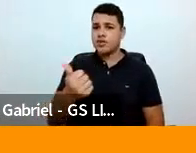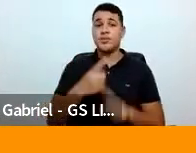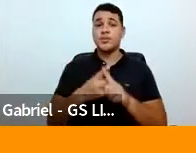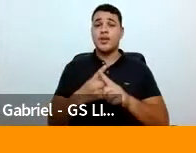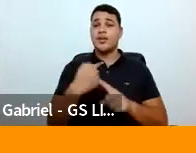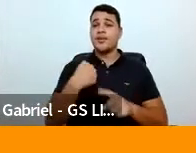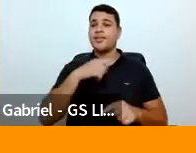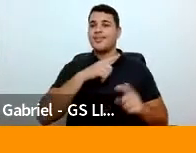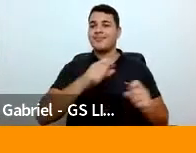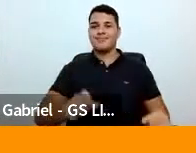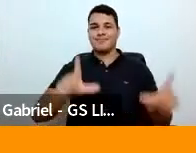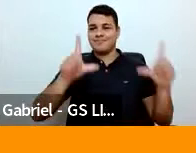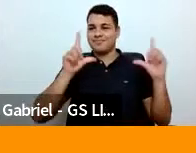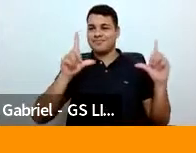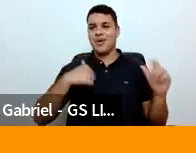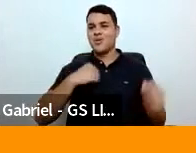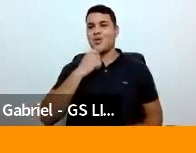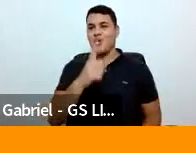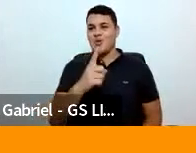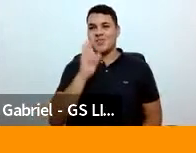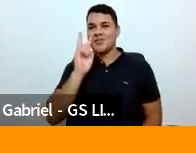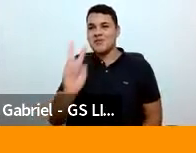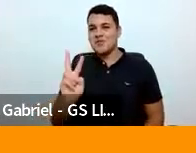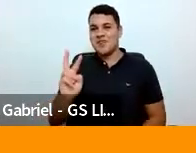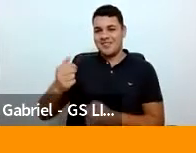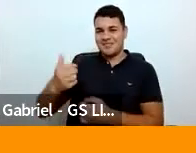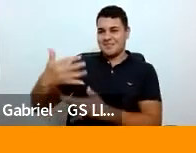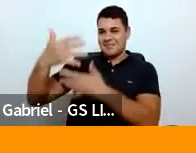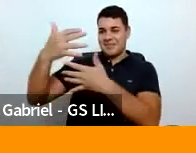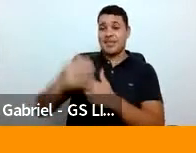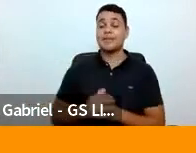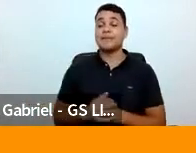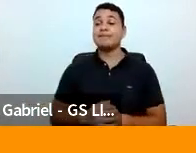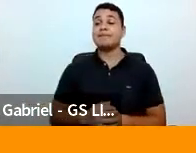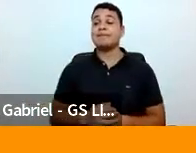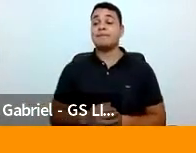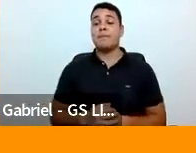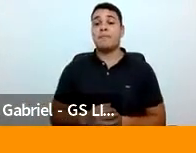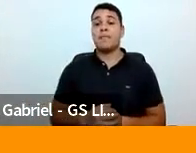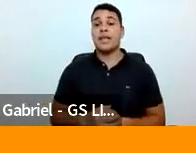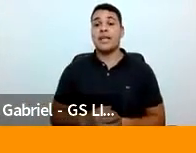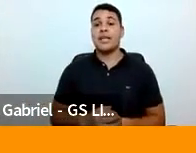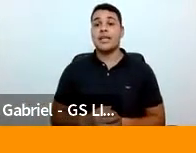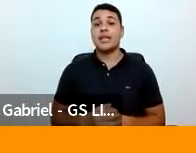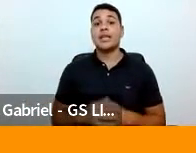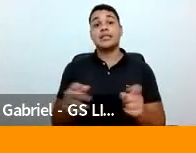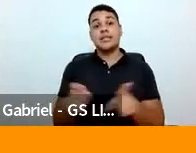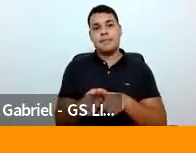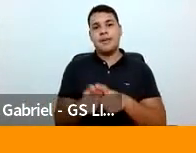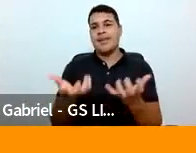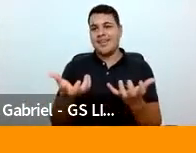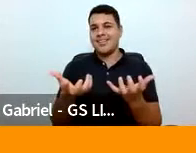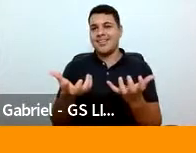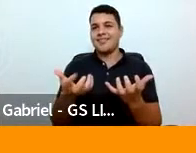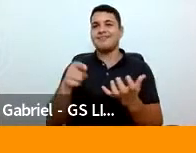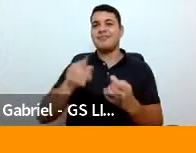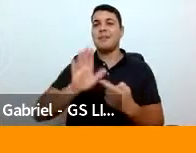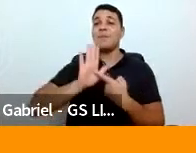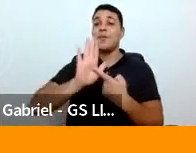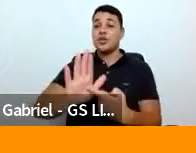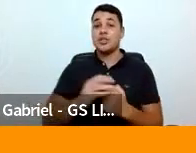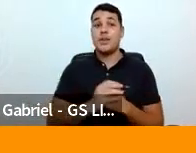em modo cheio, eu não consigo ver o chat. Mas aí, então, eu queria também compartilhar com vocês, né, o que a gente tem